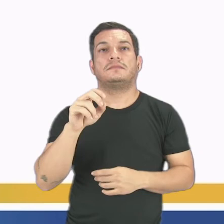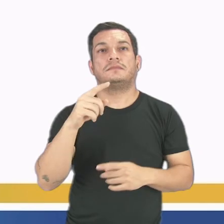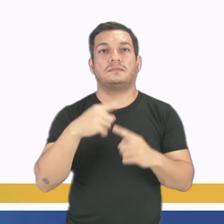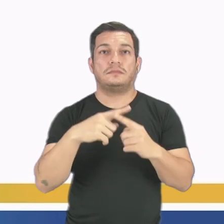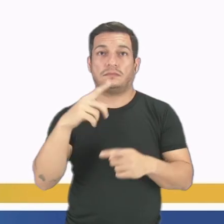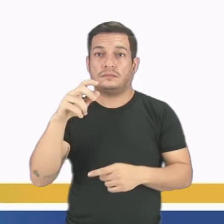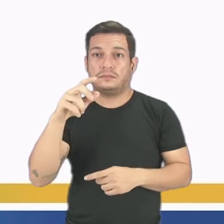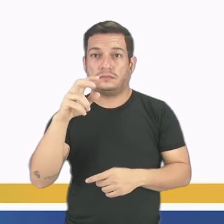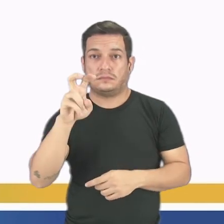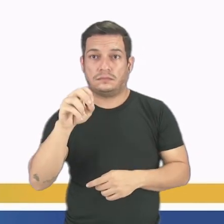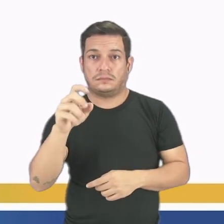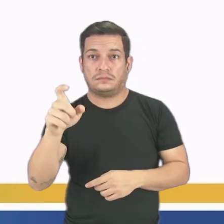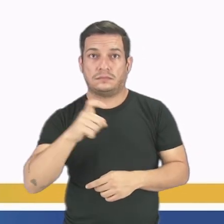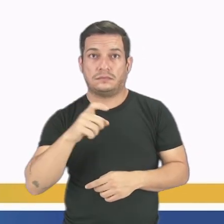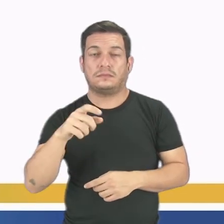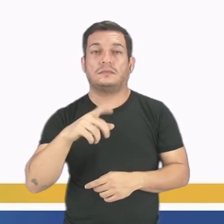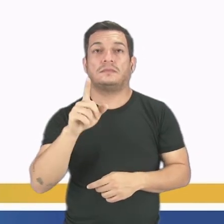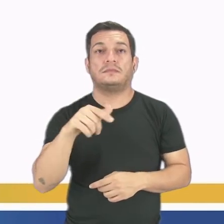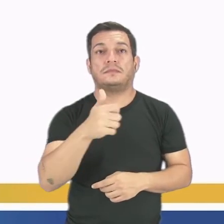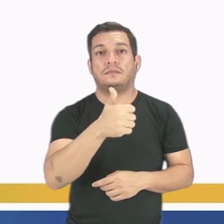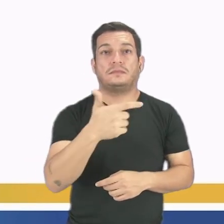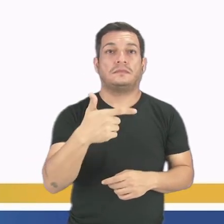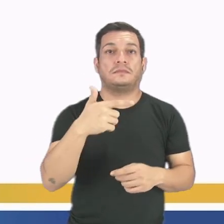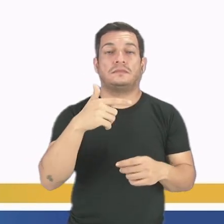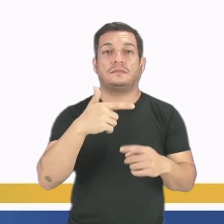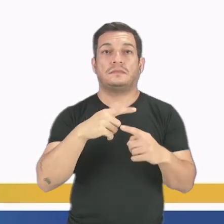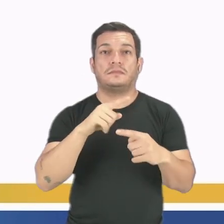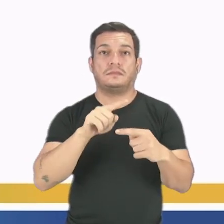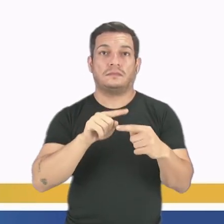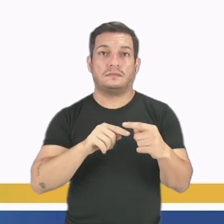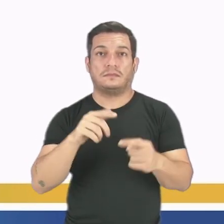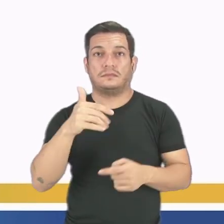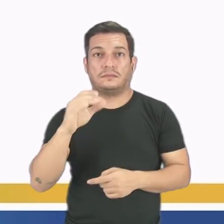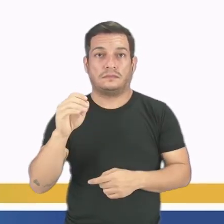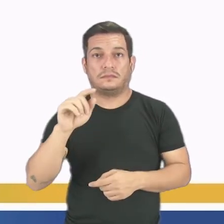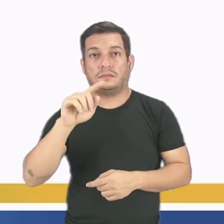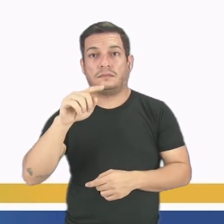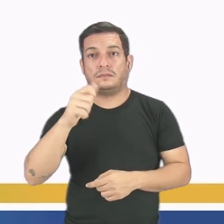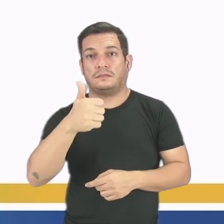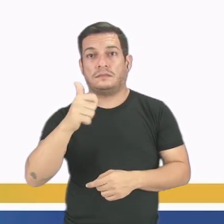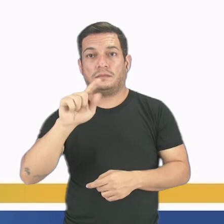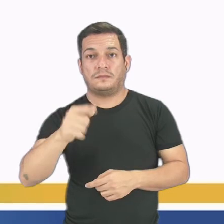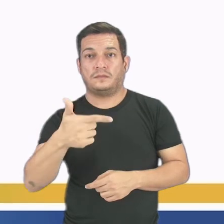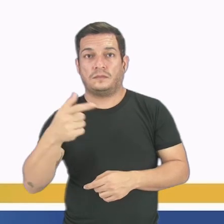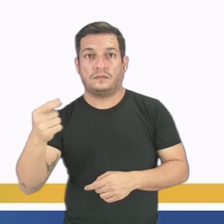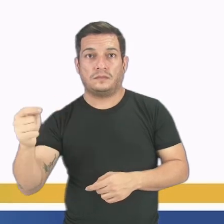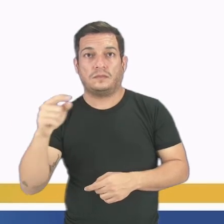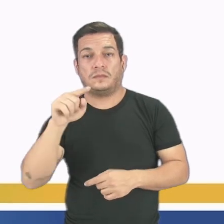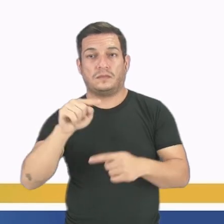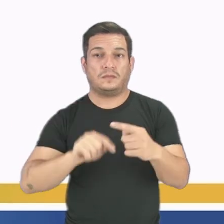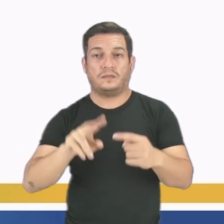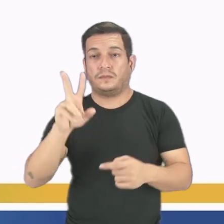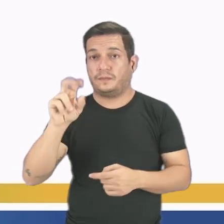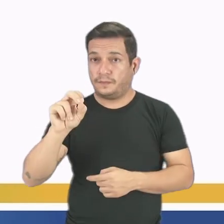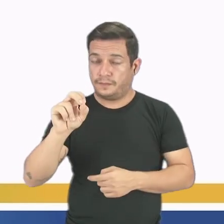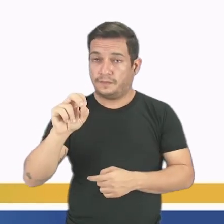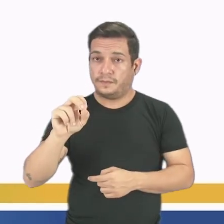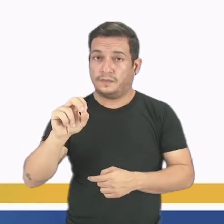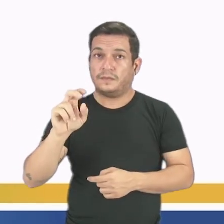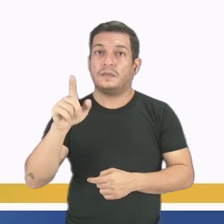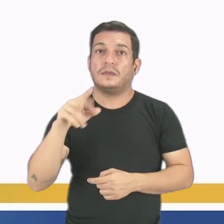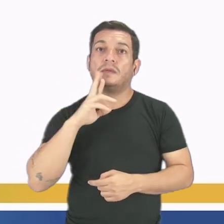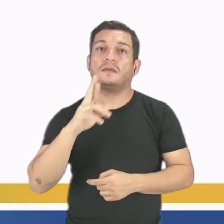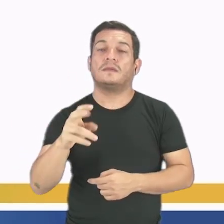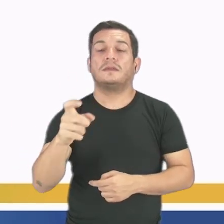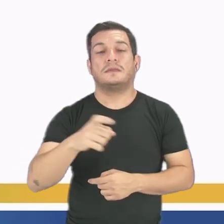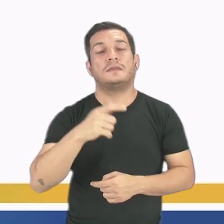x, 50x, e 12 vezes 100, 1.200. Isolando x, 1.200 dividido para 50, né,